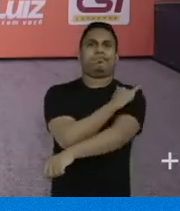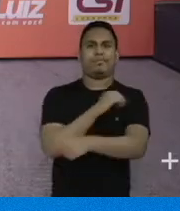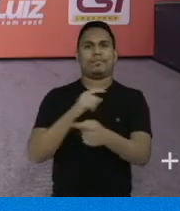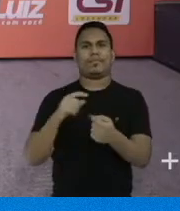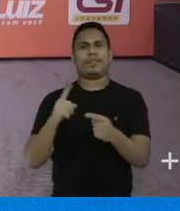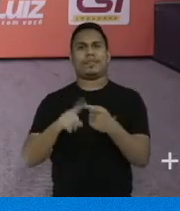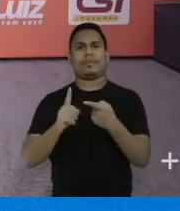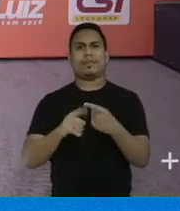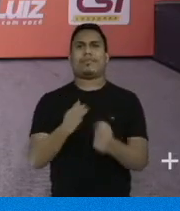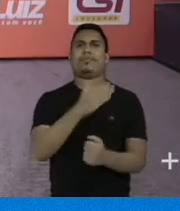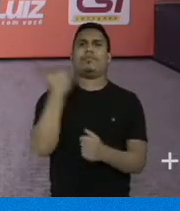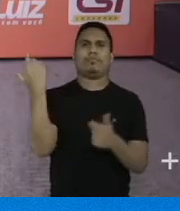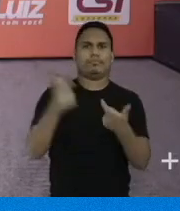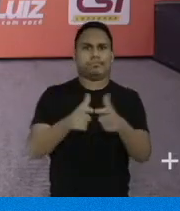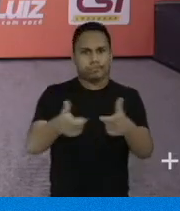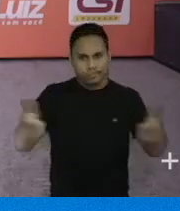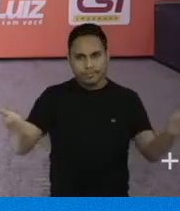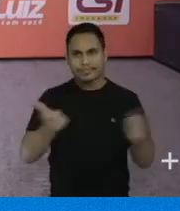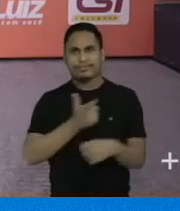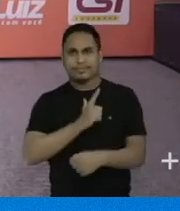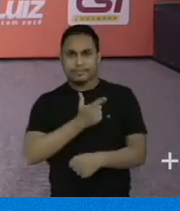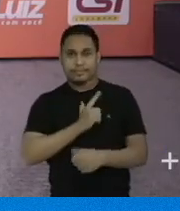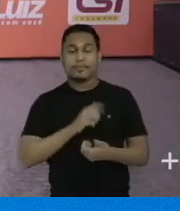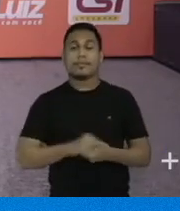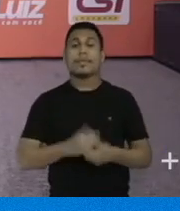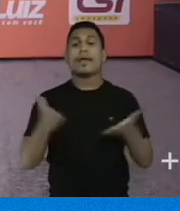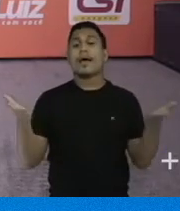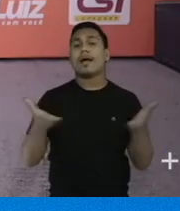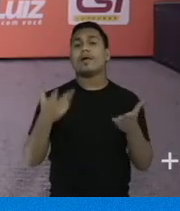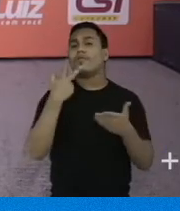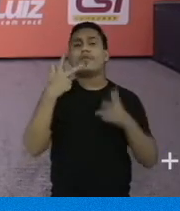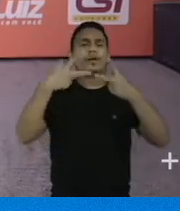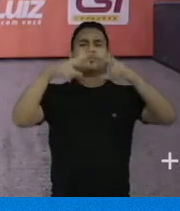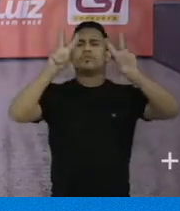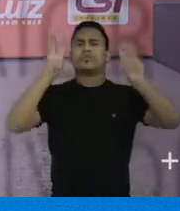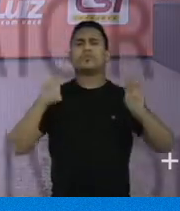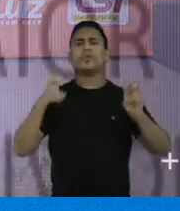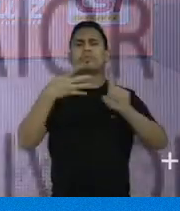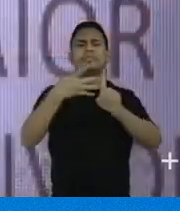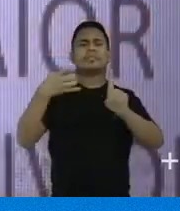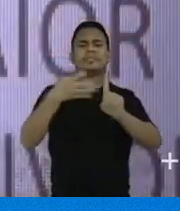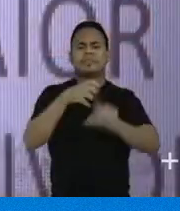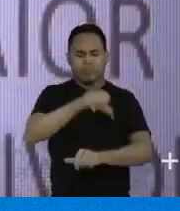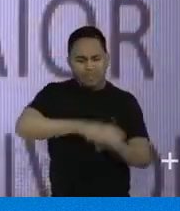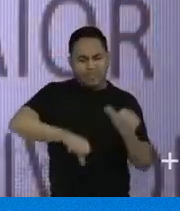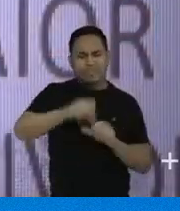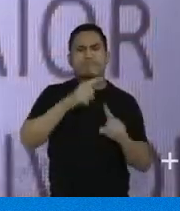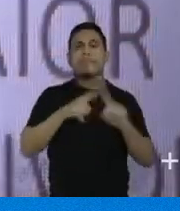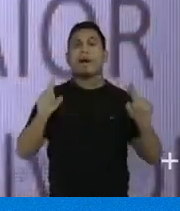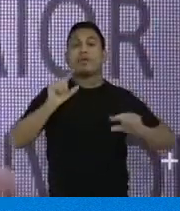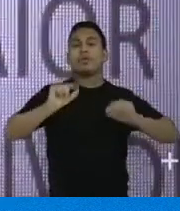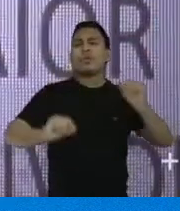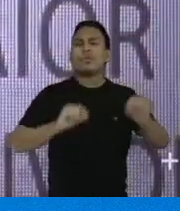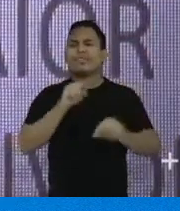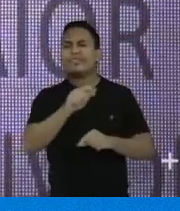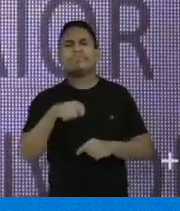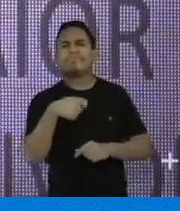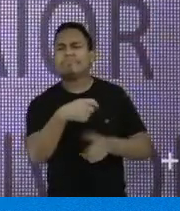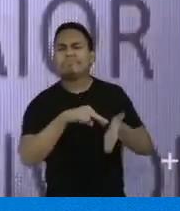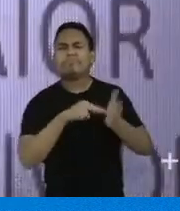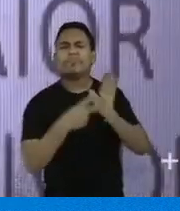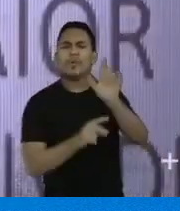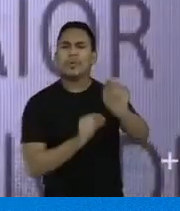elevadas. Bom, mas aí a gente está falando síndrome metabólica e o que é mesmo síndrome metabólica? É um